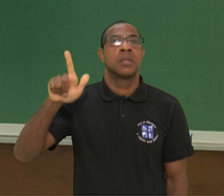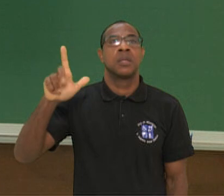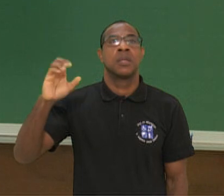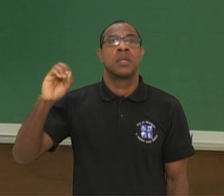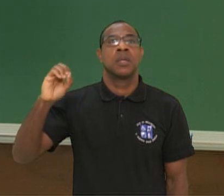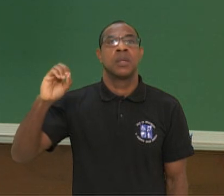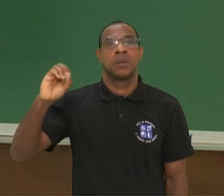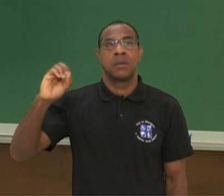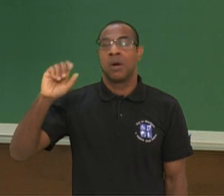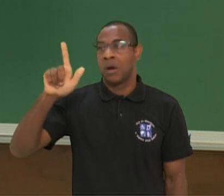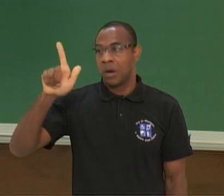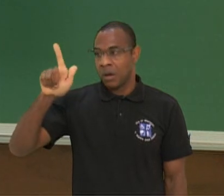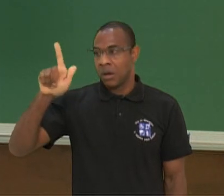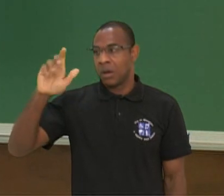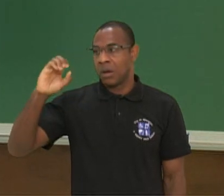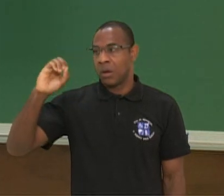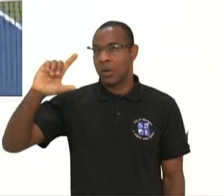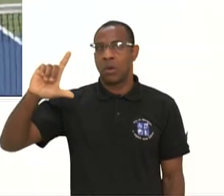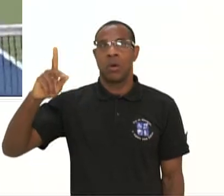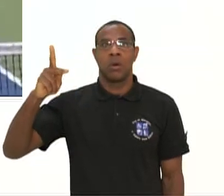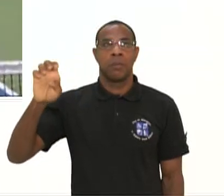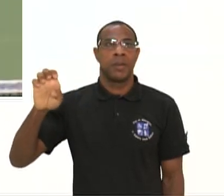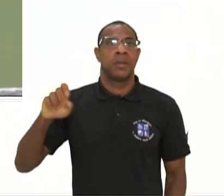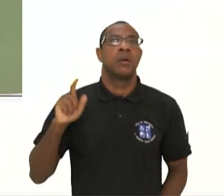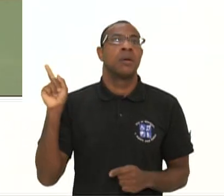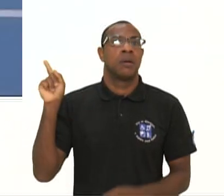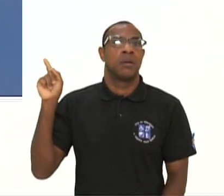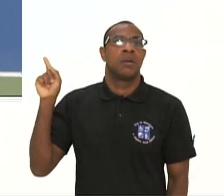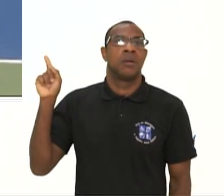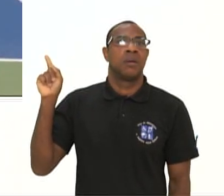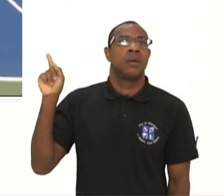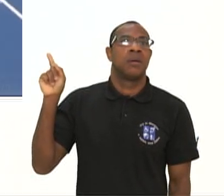mesa? O forehand,